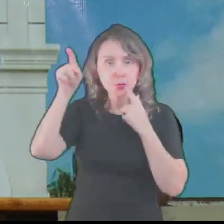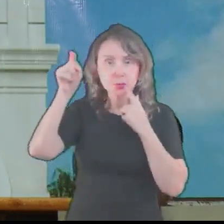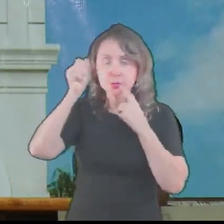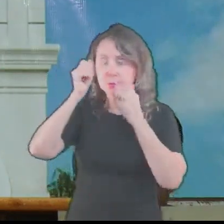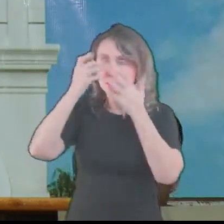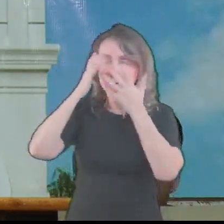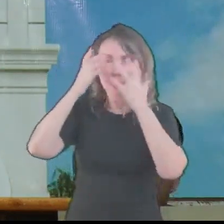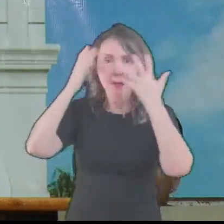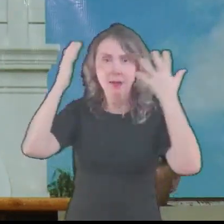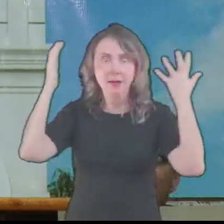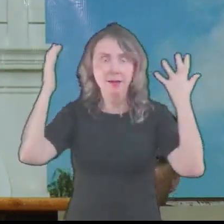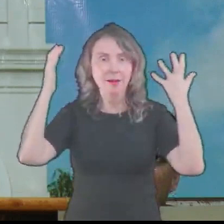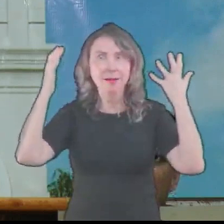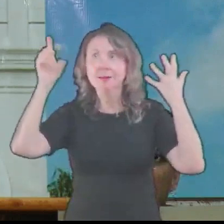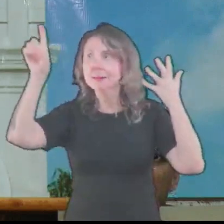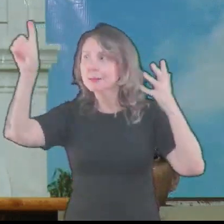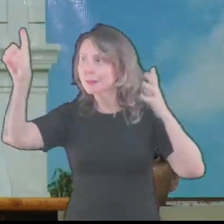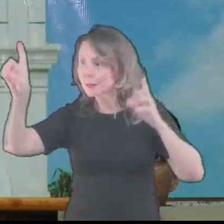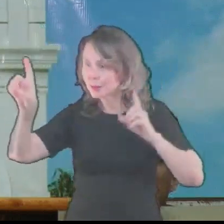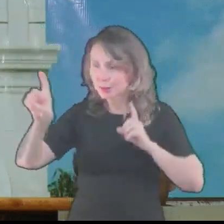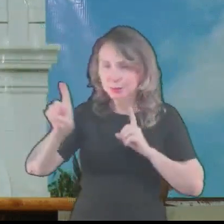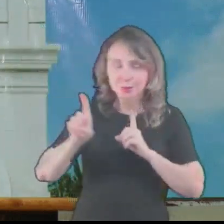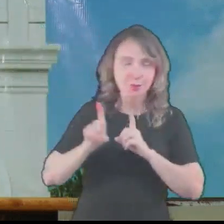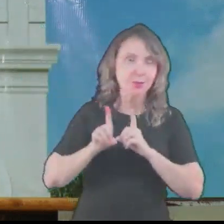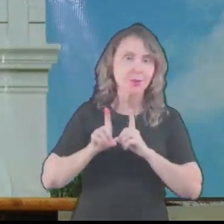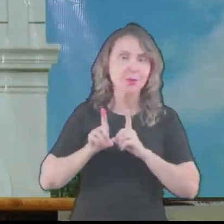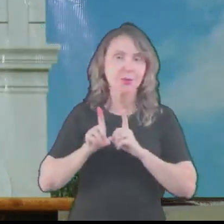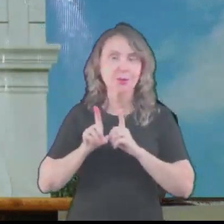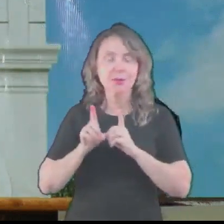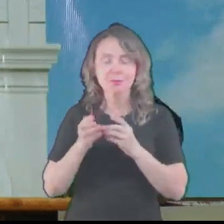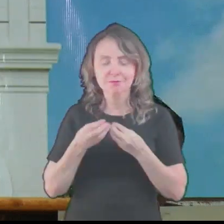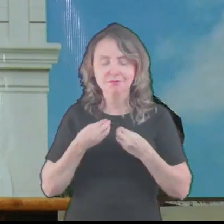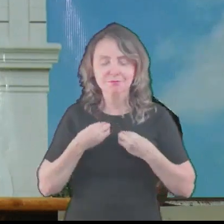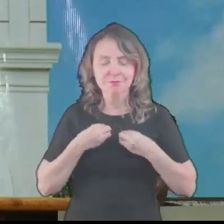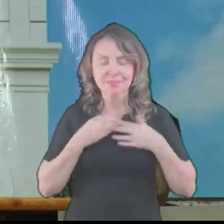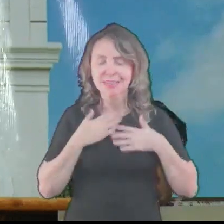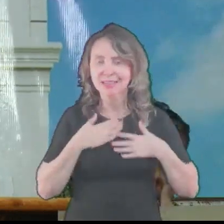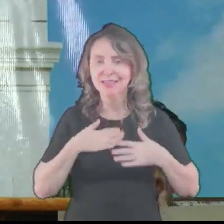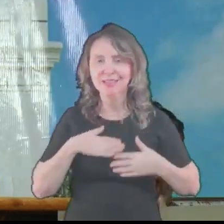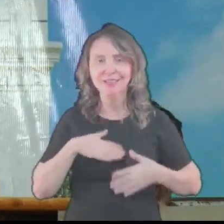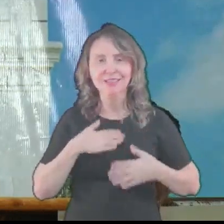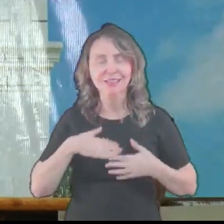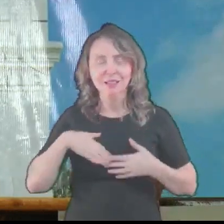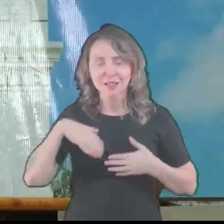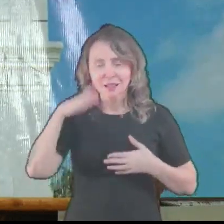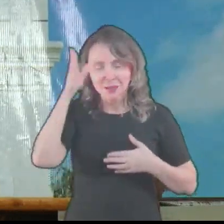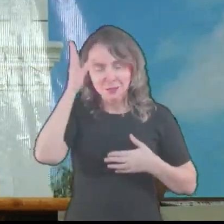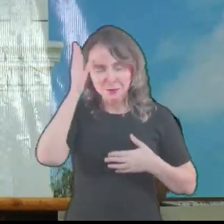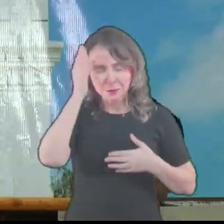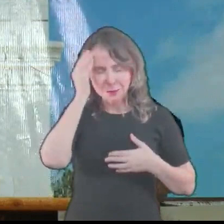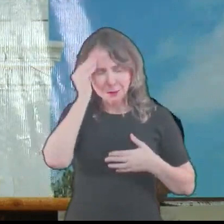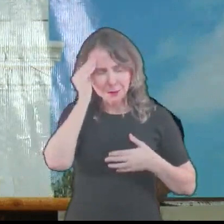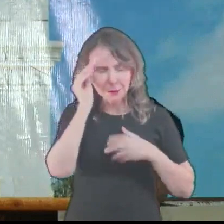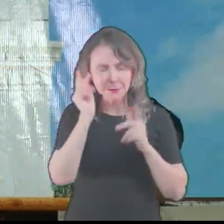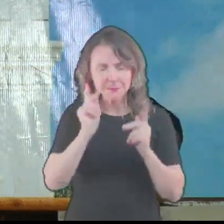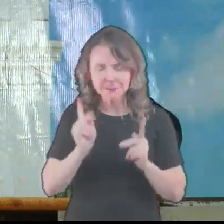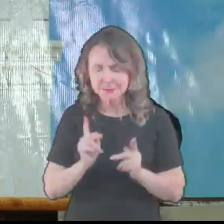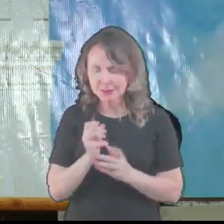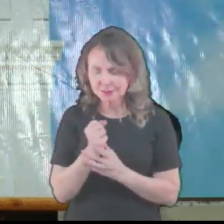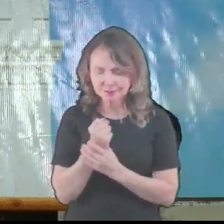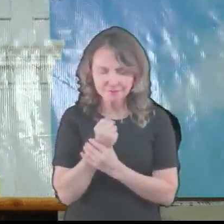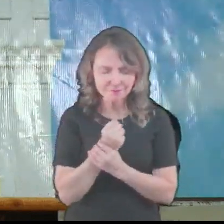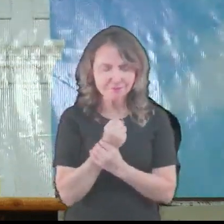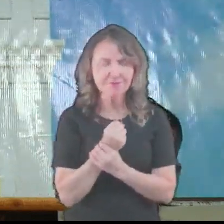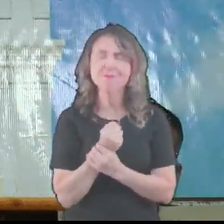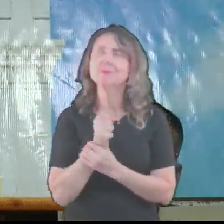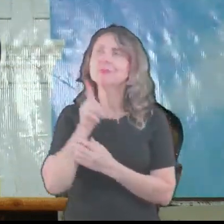Ele, quando chega à minha presença, ele me dá tranquilidade, ele me dá paz, ele me dá segurança, ele